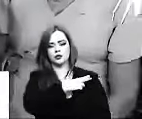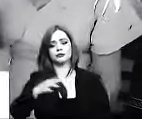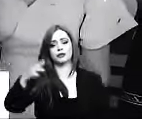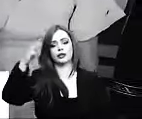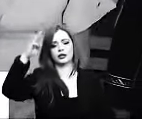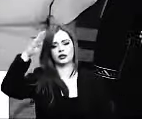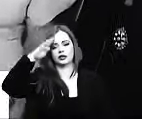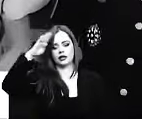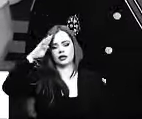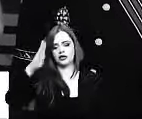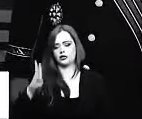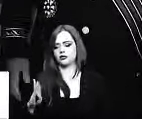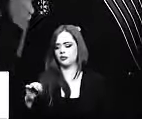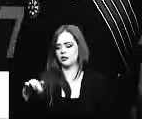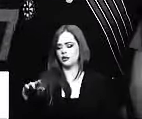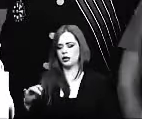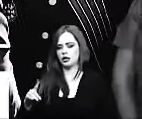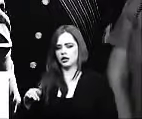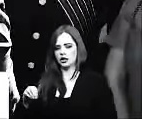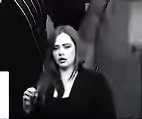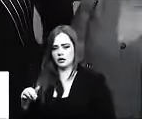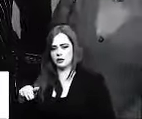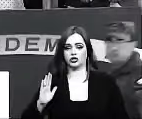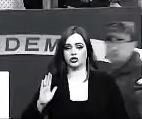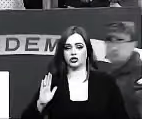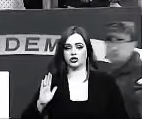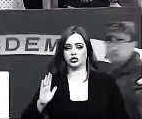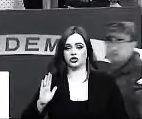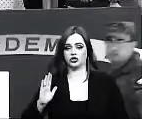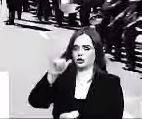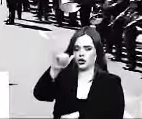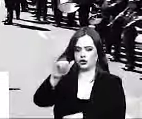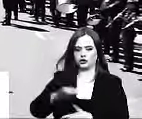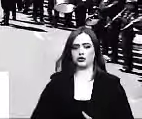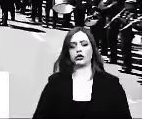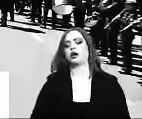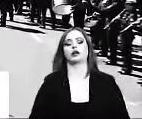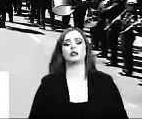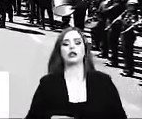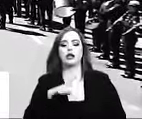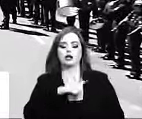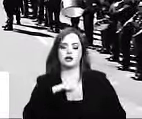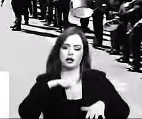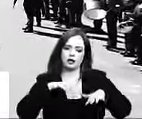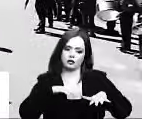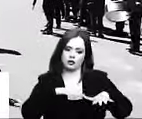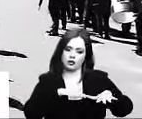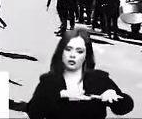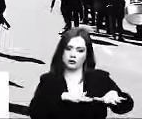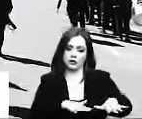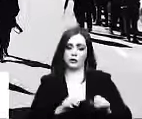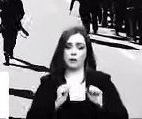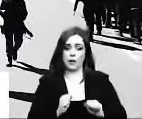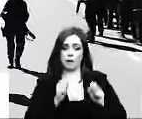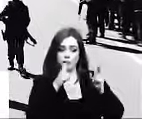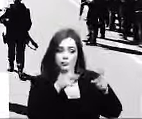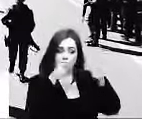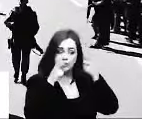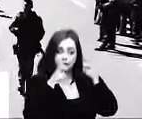que está acontecendo na faixa de Gaza com a morte indiscriminada de civis, de crianças. Isso aí, não há dúvida sobre